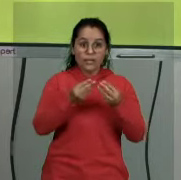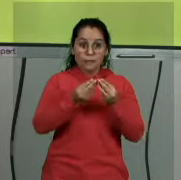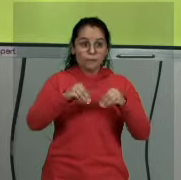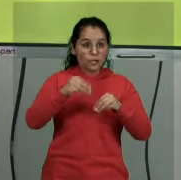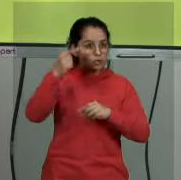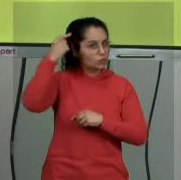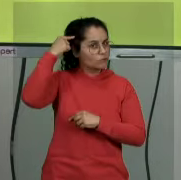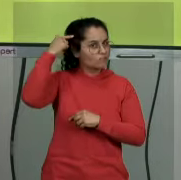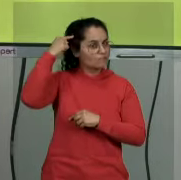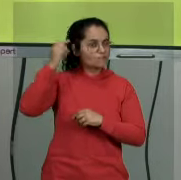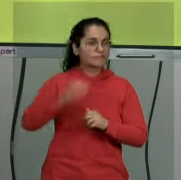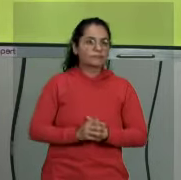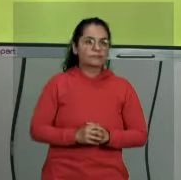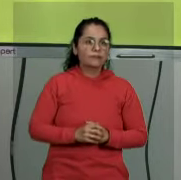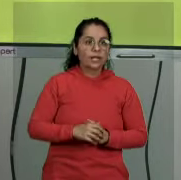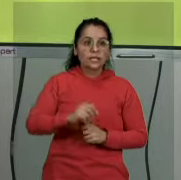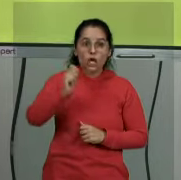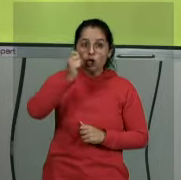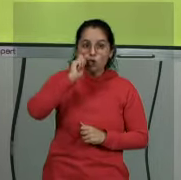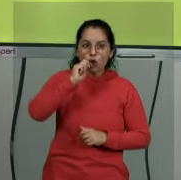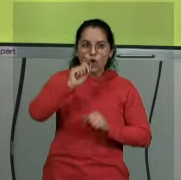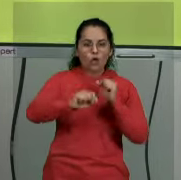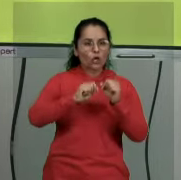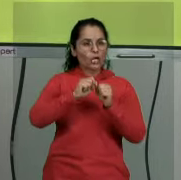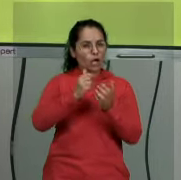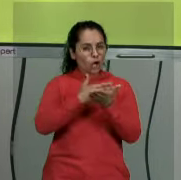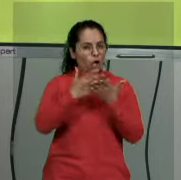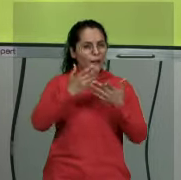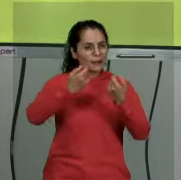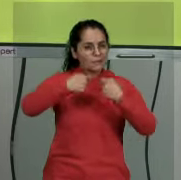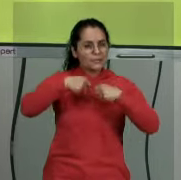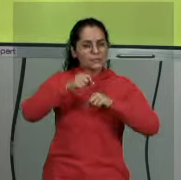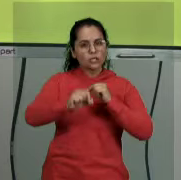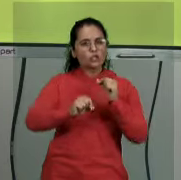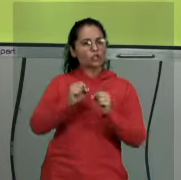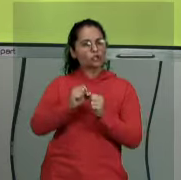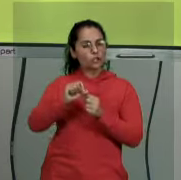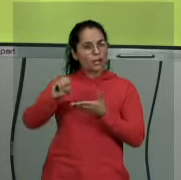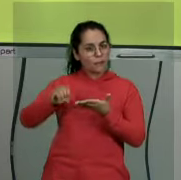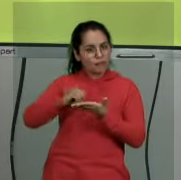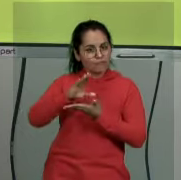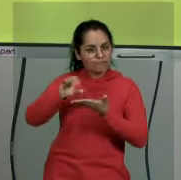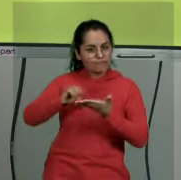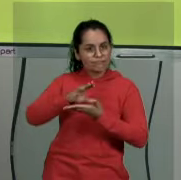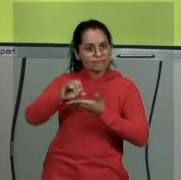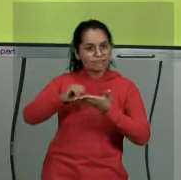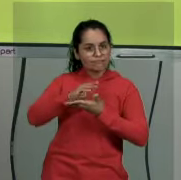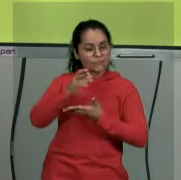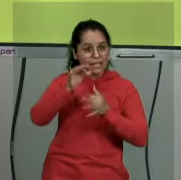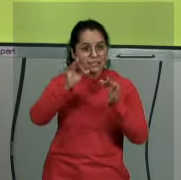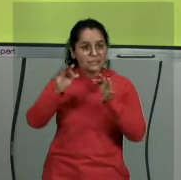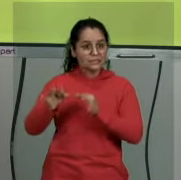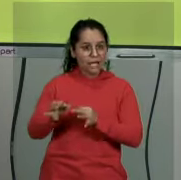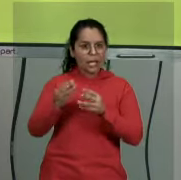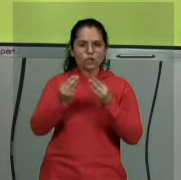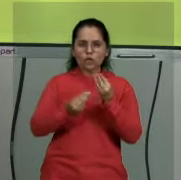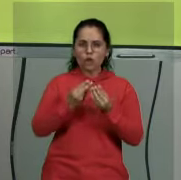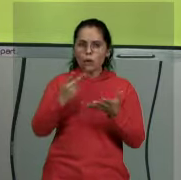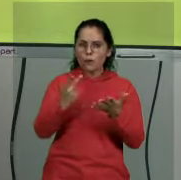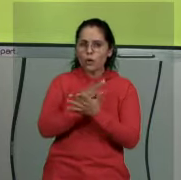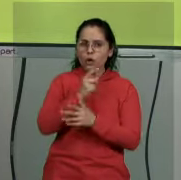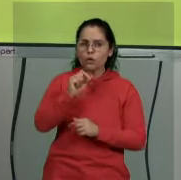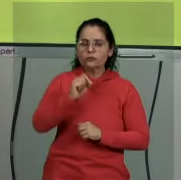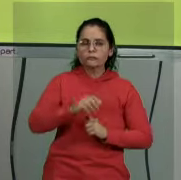sistema. A droga passa, então, a ser necessária para a transmissão adequada dos impulsos nervosos. Quando isso